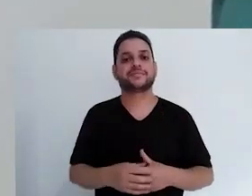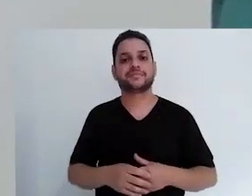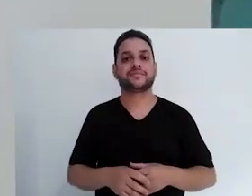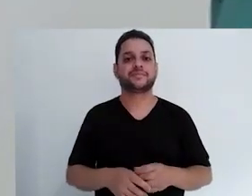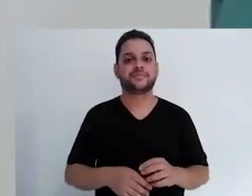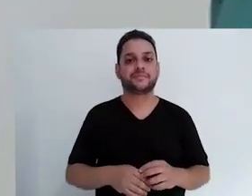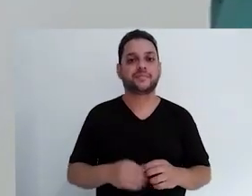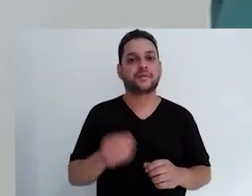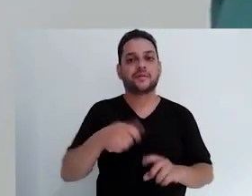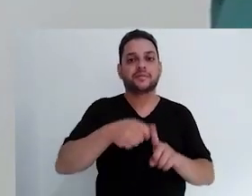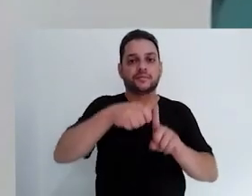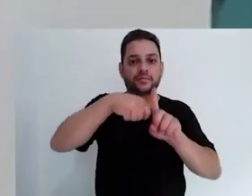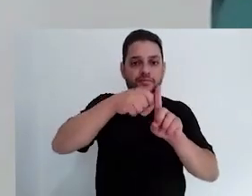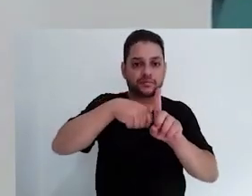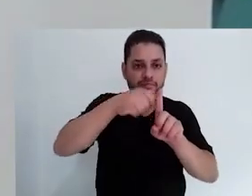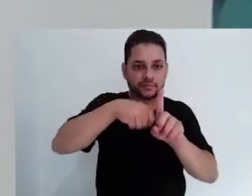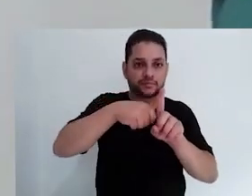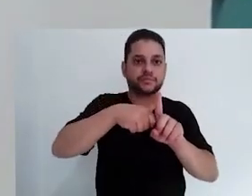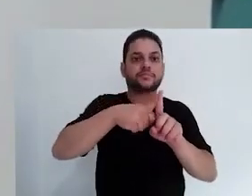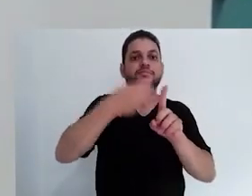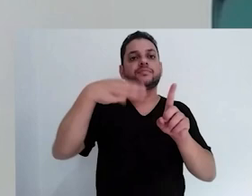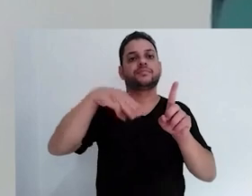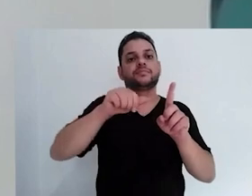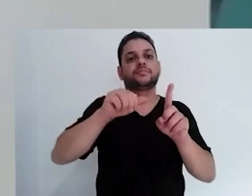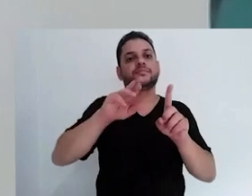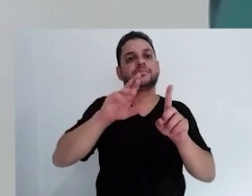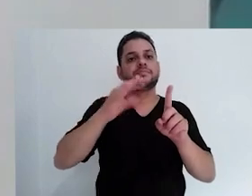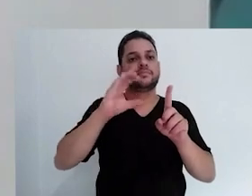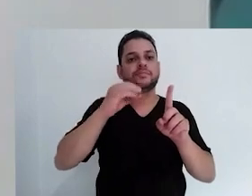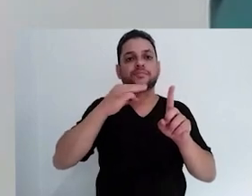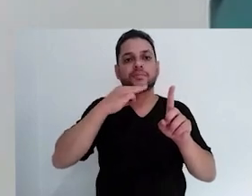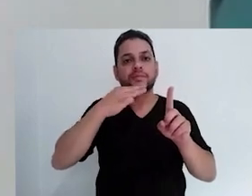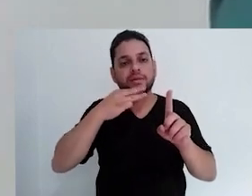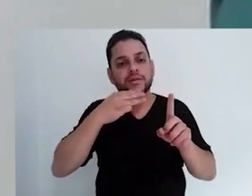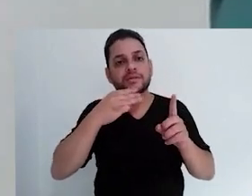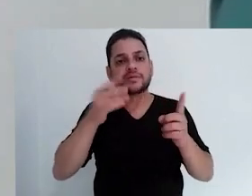março, então um núcleo que funciona há 2 meses só, mas que já está a todo vapor.